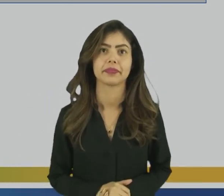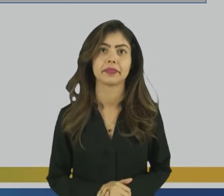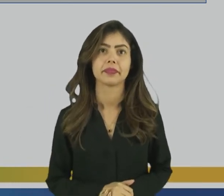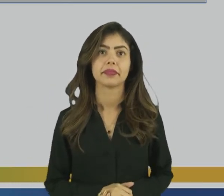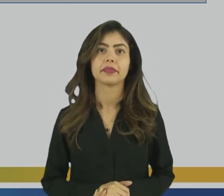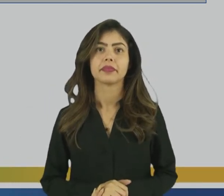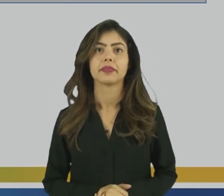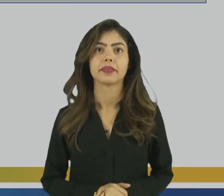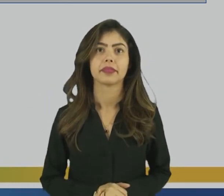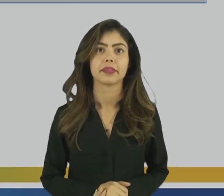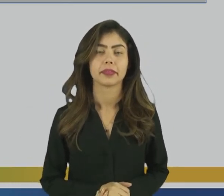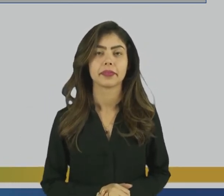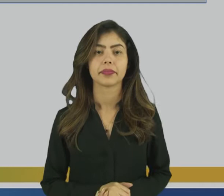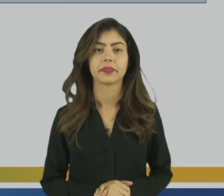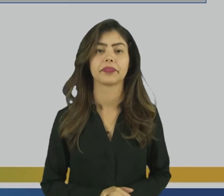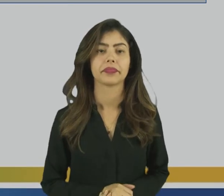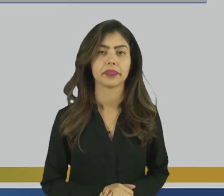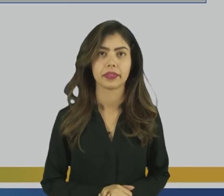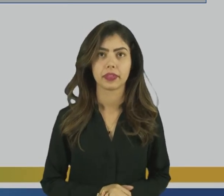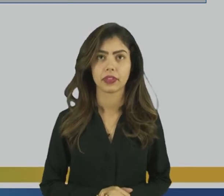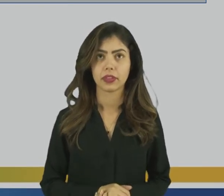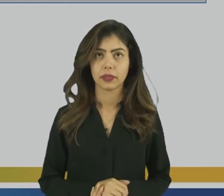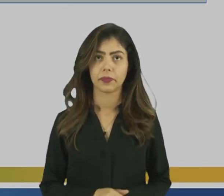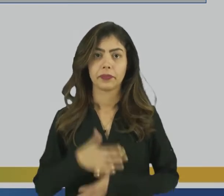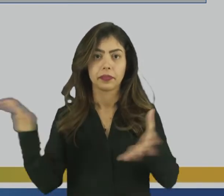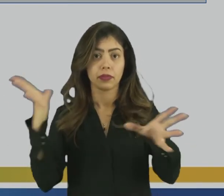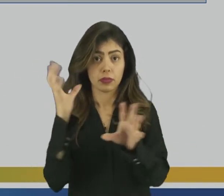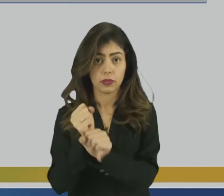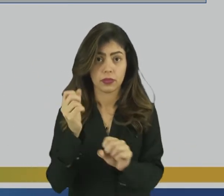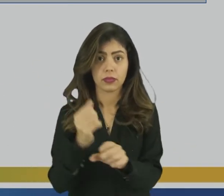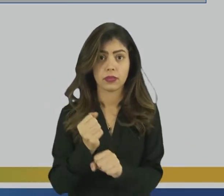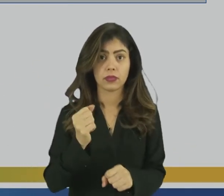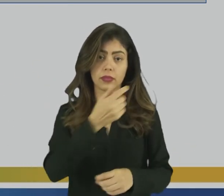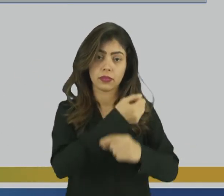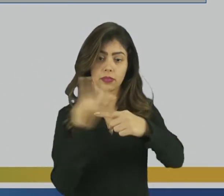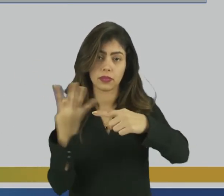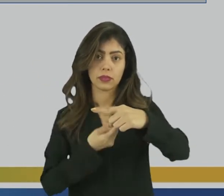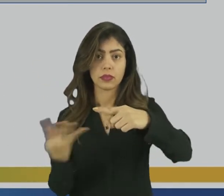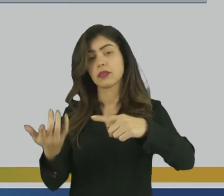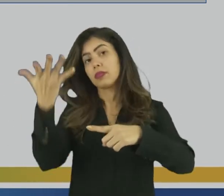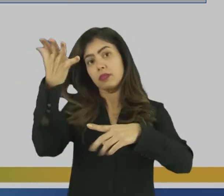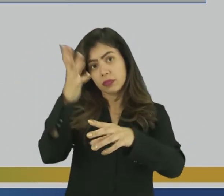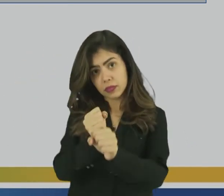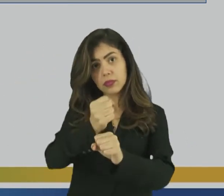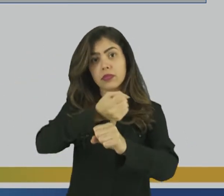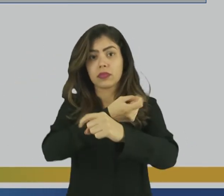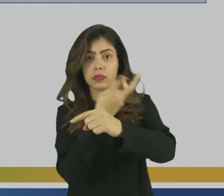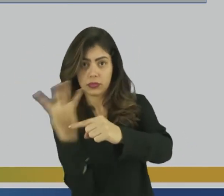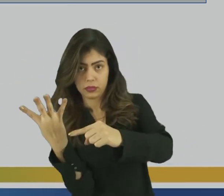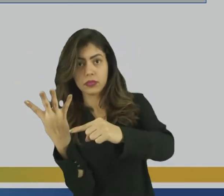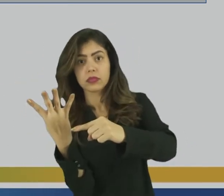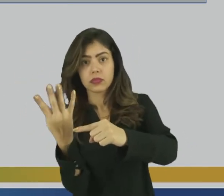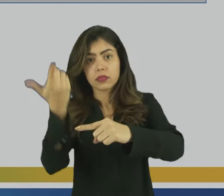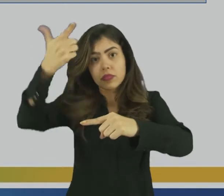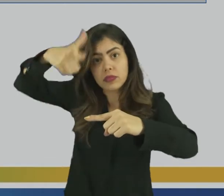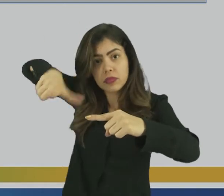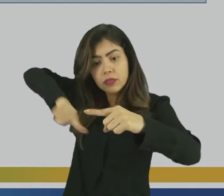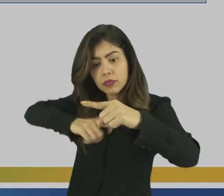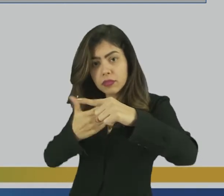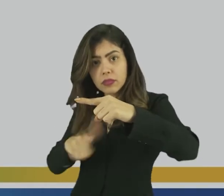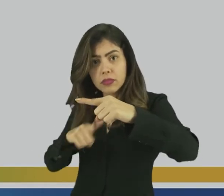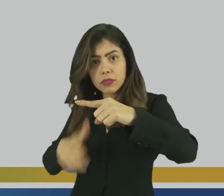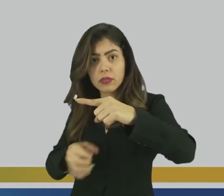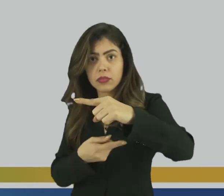vai dar 17 nonos. Então, para somar frações, soma os numeradores e repete o